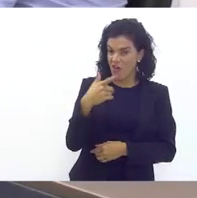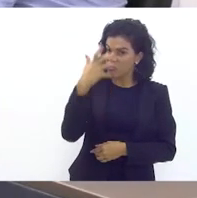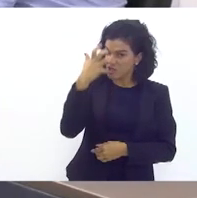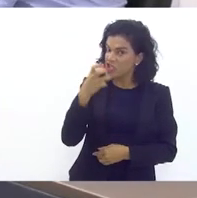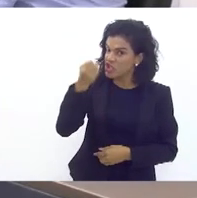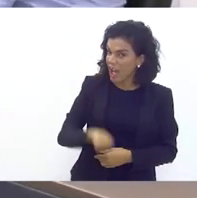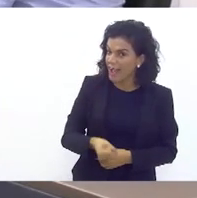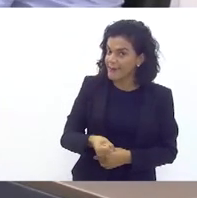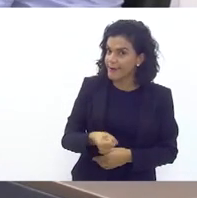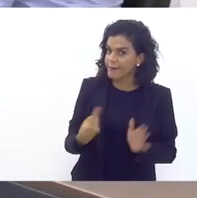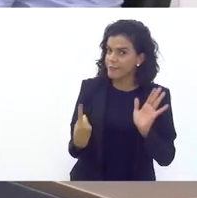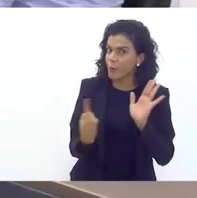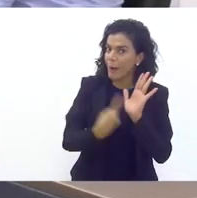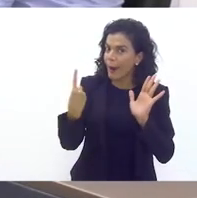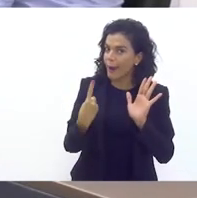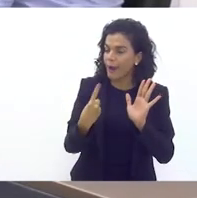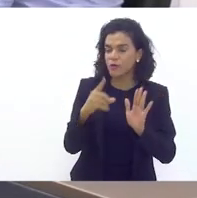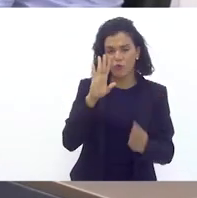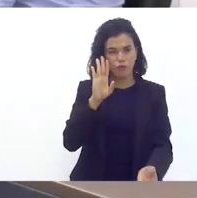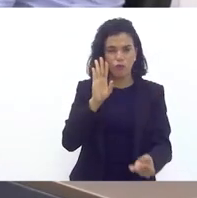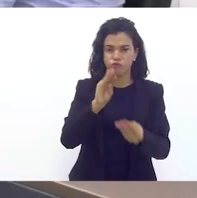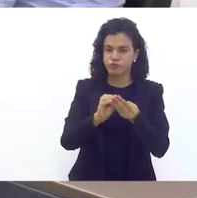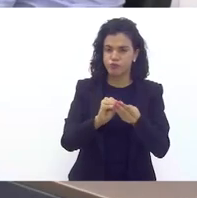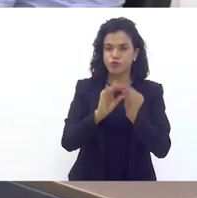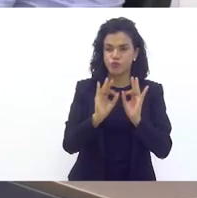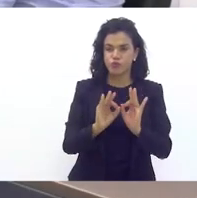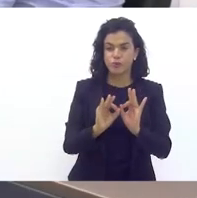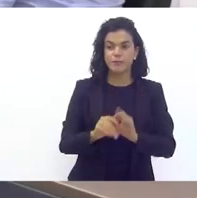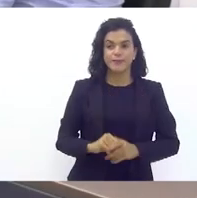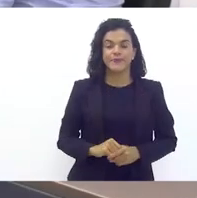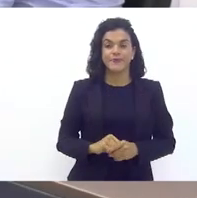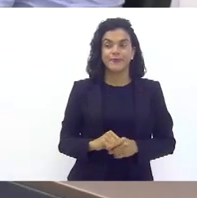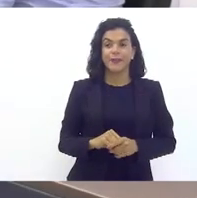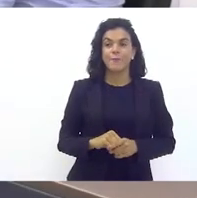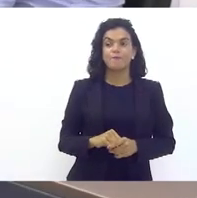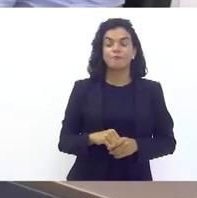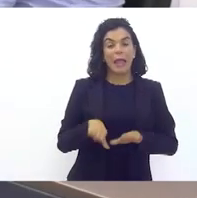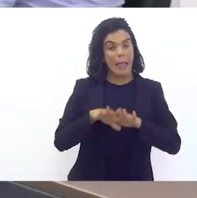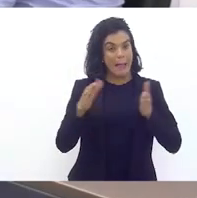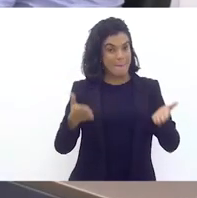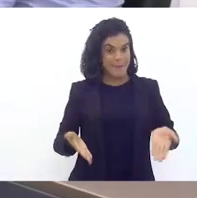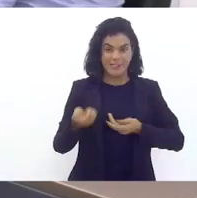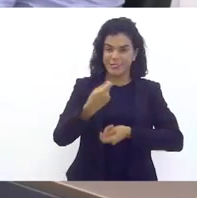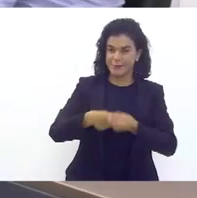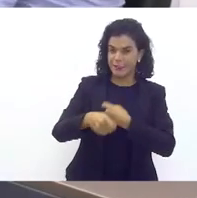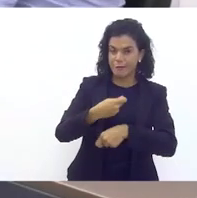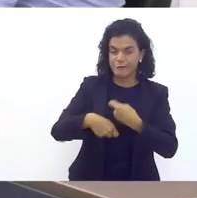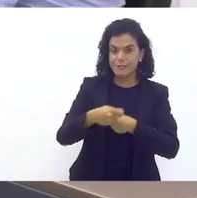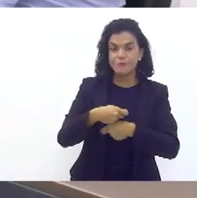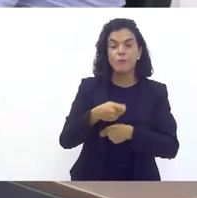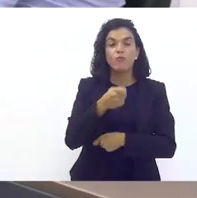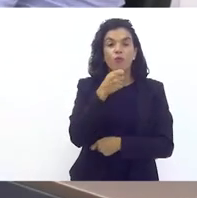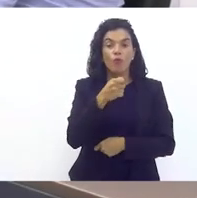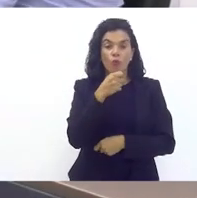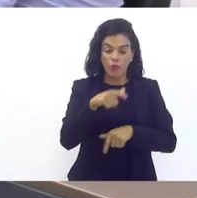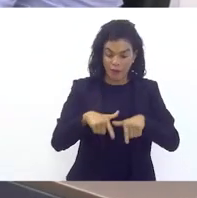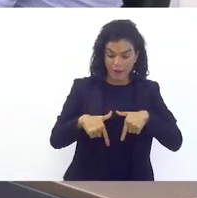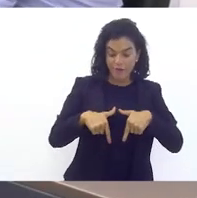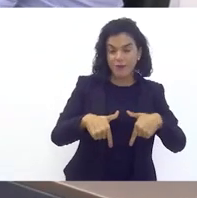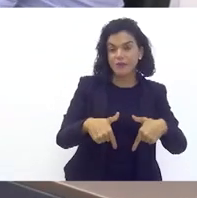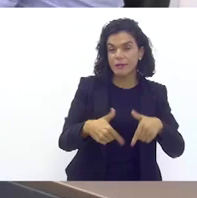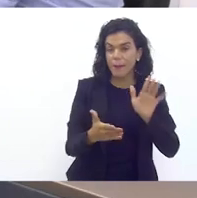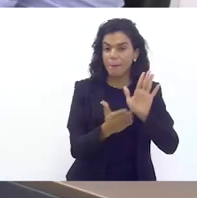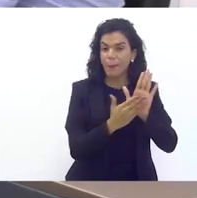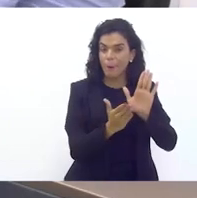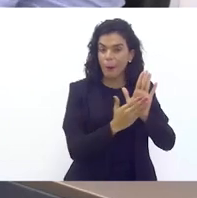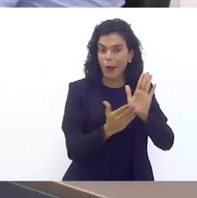marcar os 5 minutos. Sim, senhora. Não, vou ser bem objetivo. É, a mesa de negociação, pura e simplesmente, sem ela ter efetividade nas